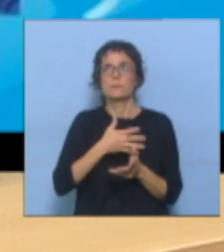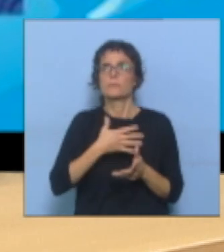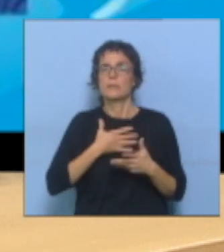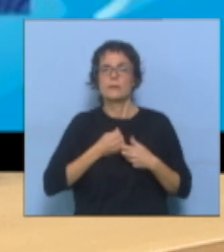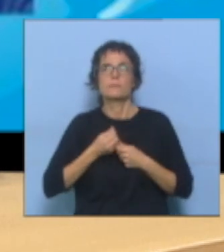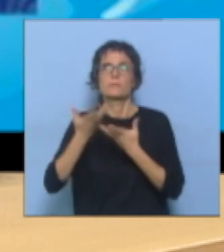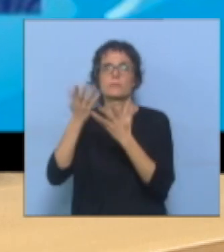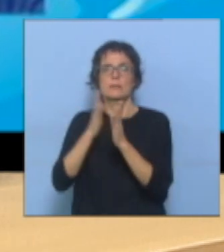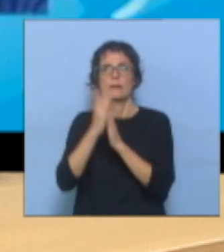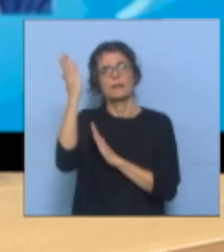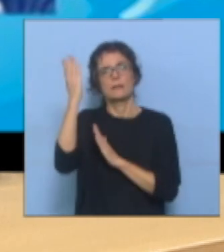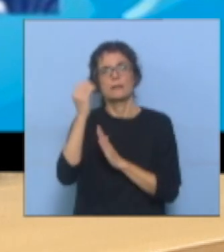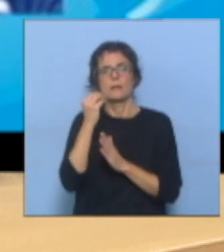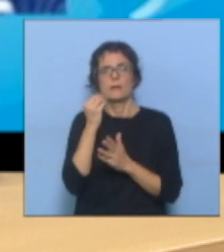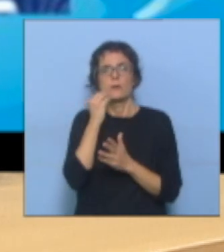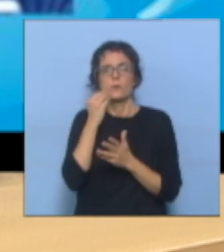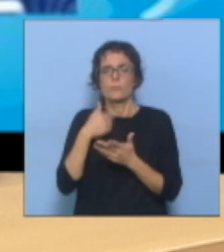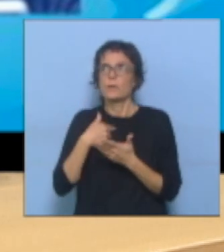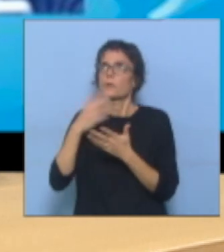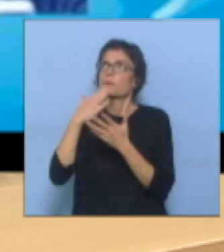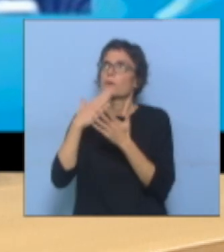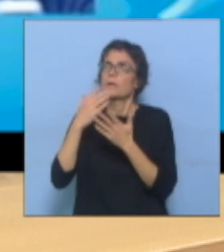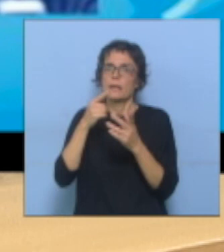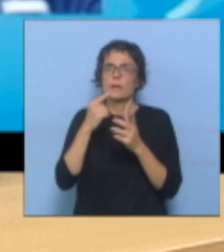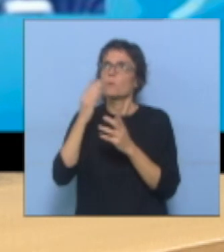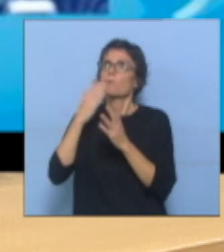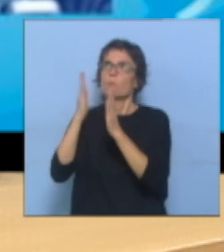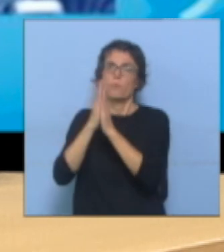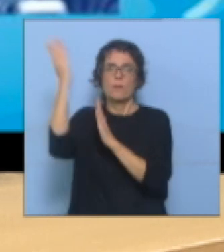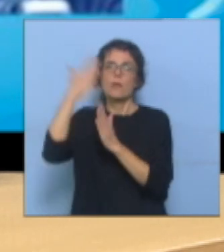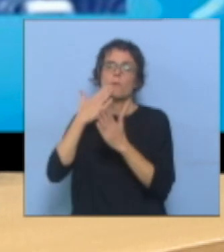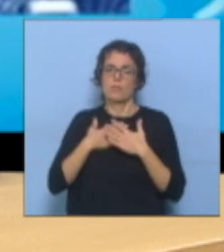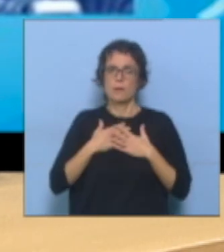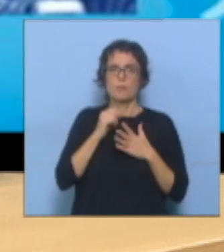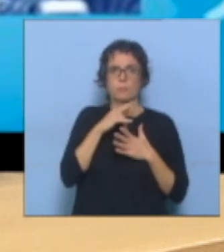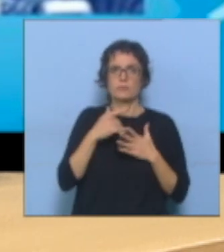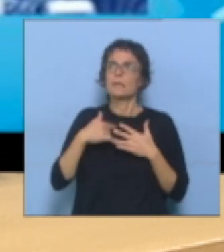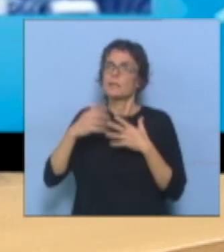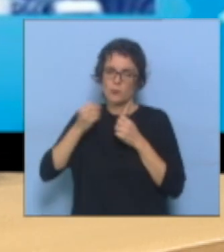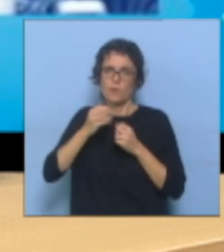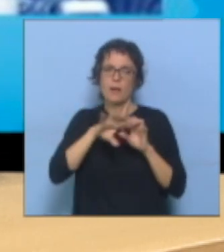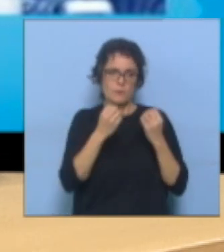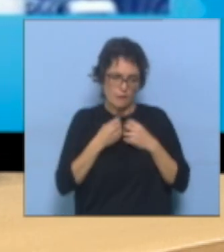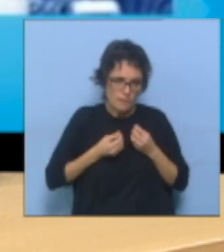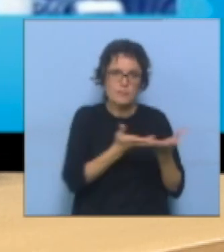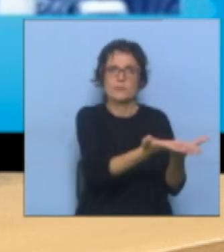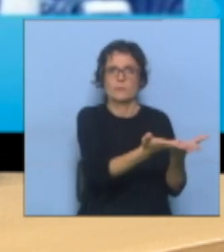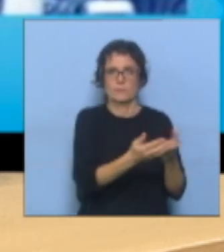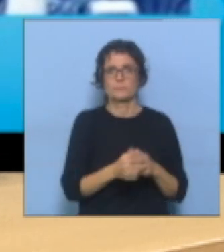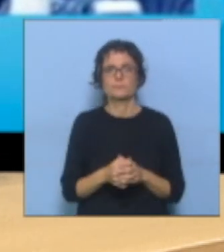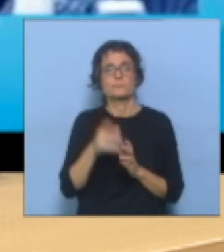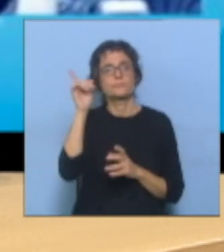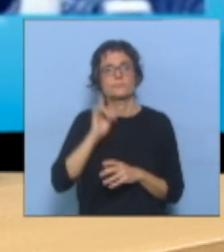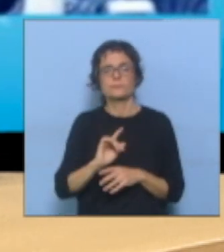vou devolver esta dádiva à sociedade e como é que eu vou também criar valor? E, por fim, Dia 17. Dia 17. temos o professor